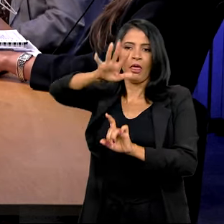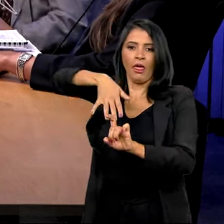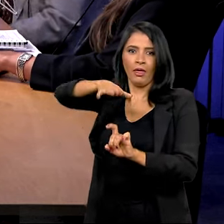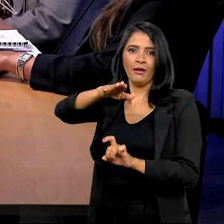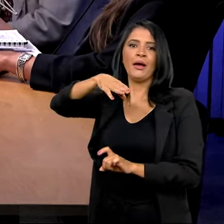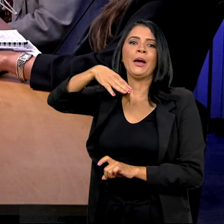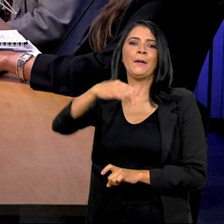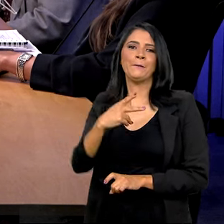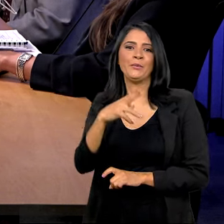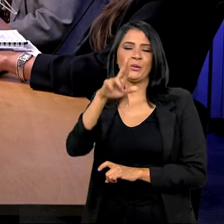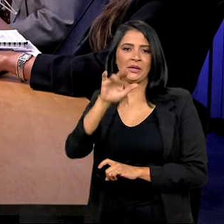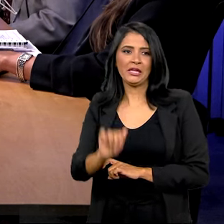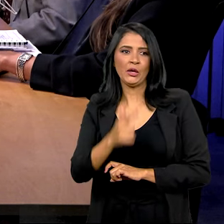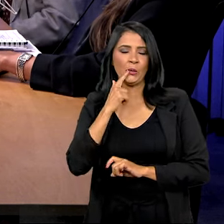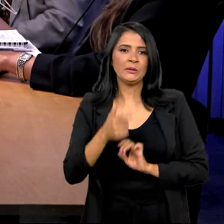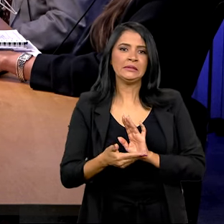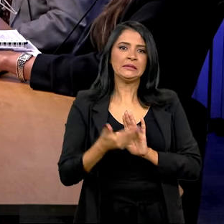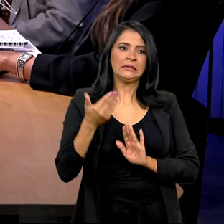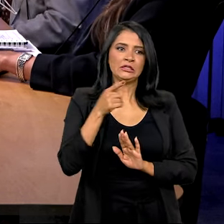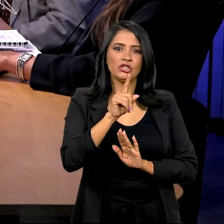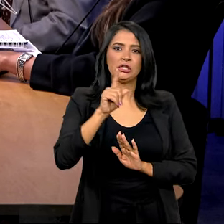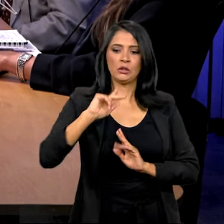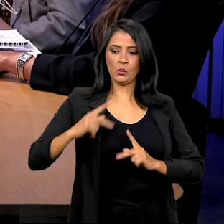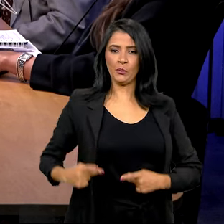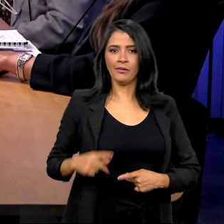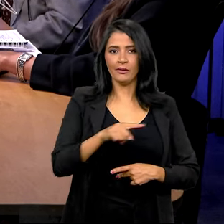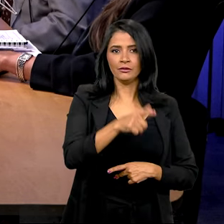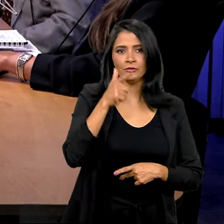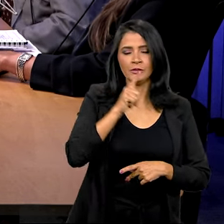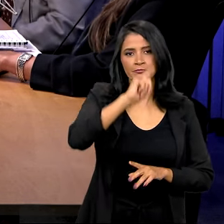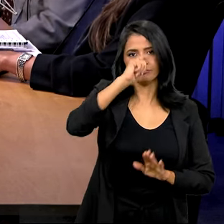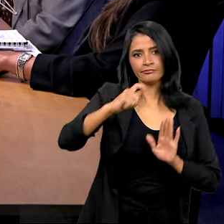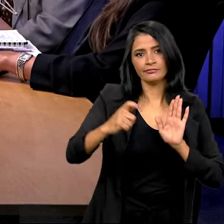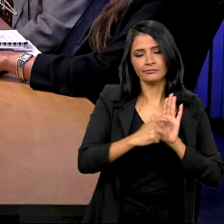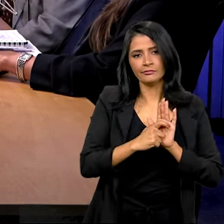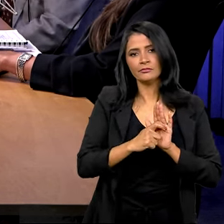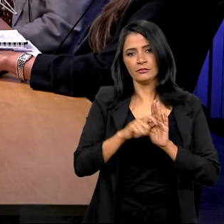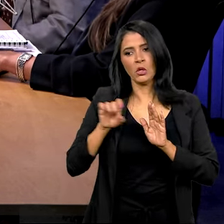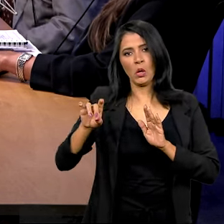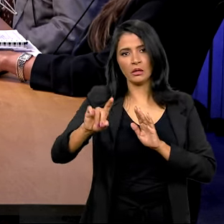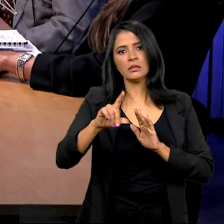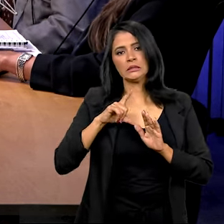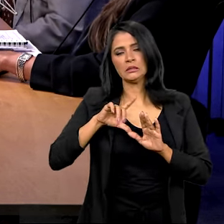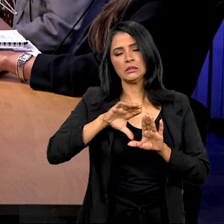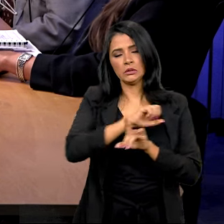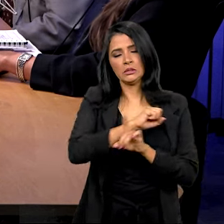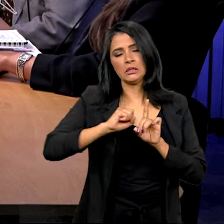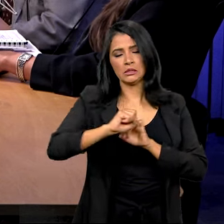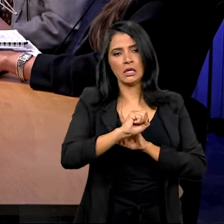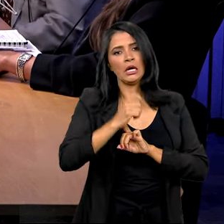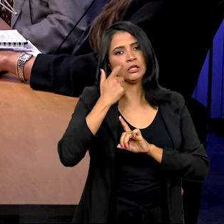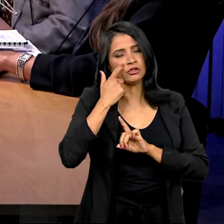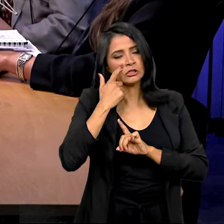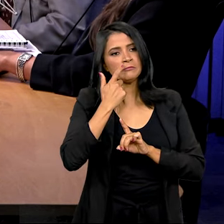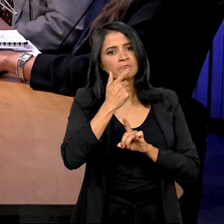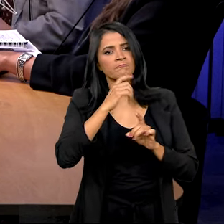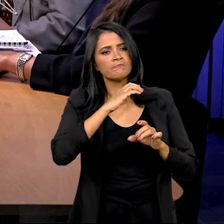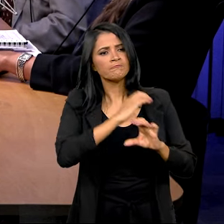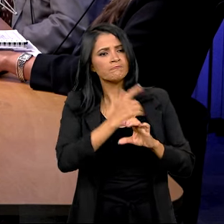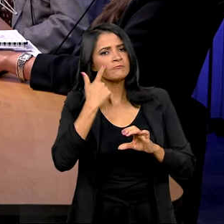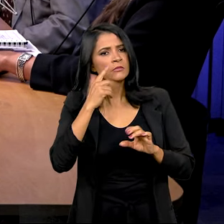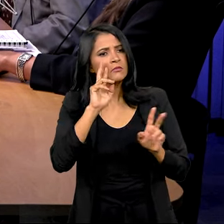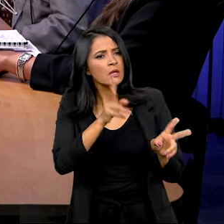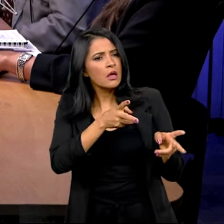fogo dos homens para ficar com a inteligência artificial cabe aos parlamentos como essa caixa de ressonância da sociedade civil escutar as